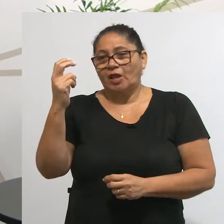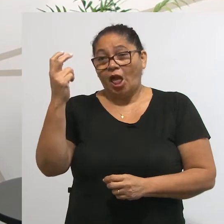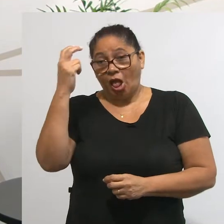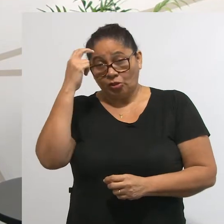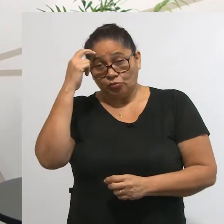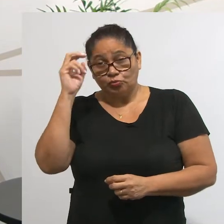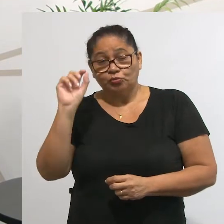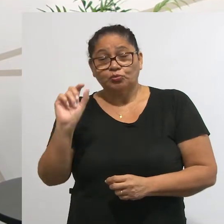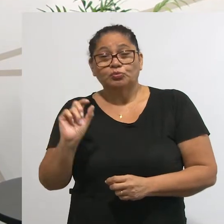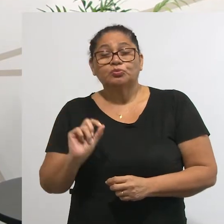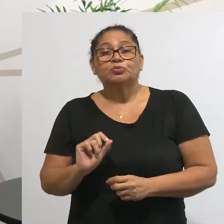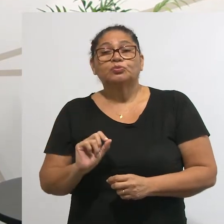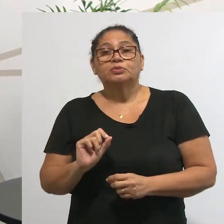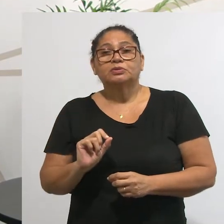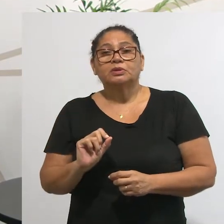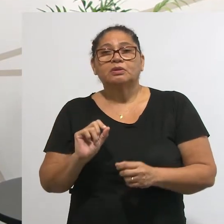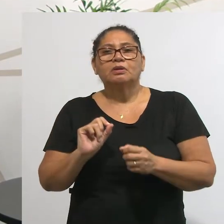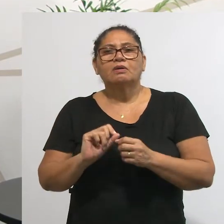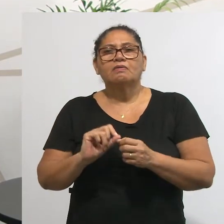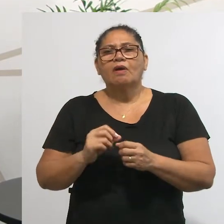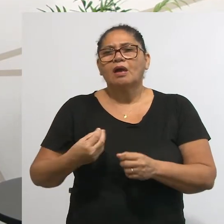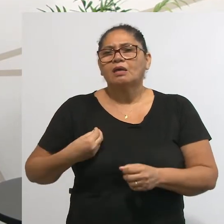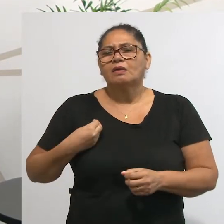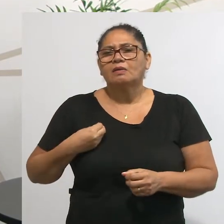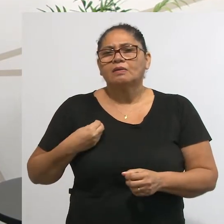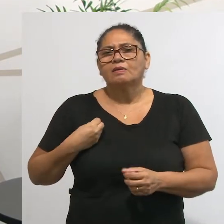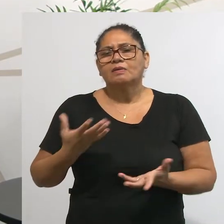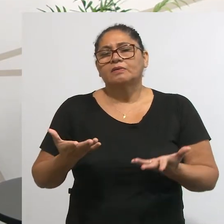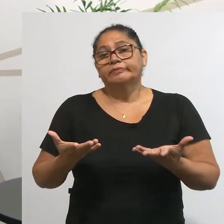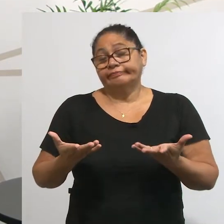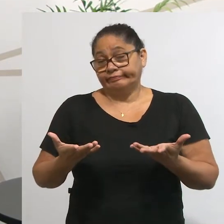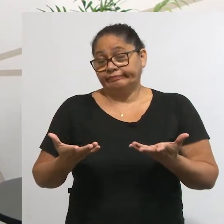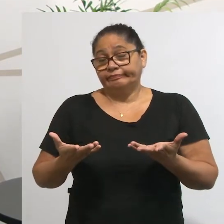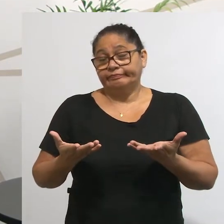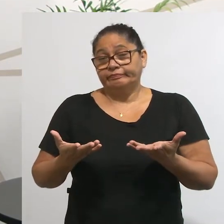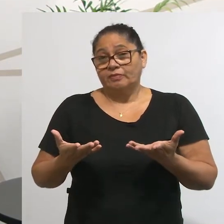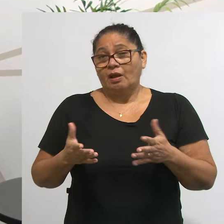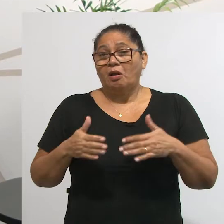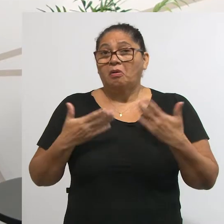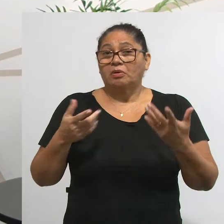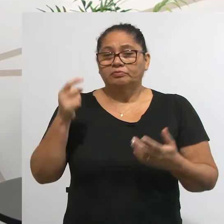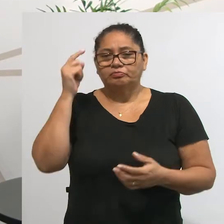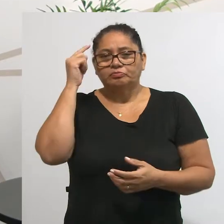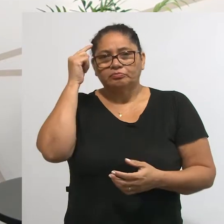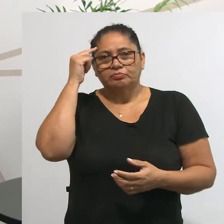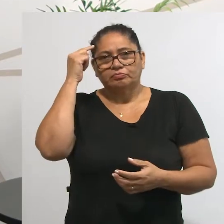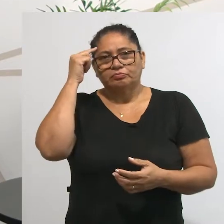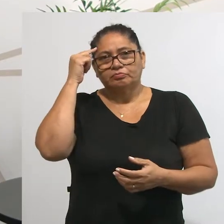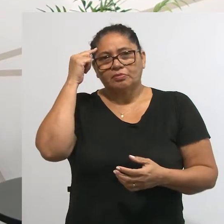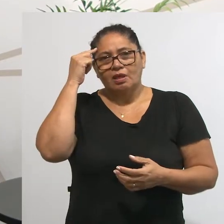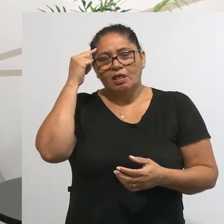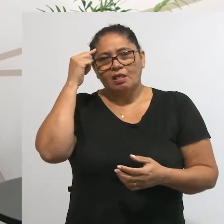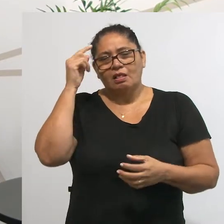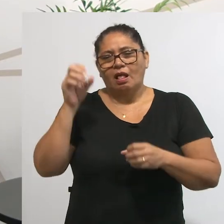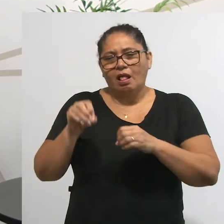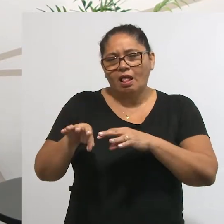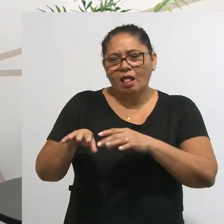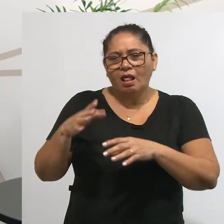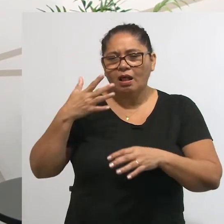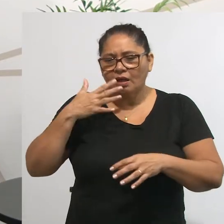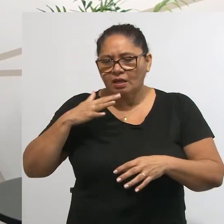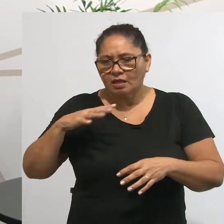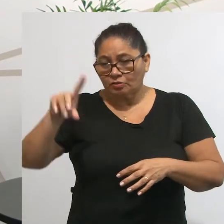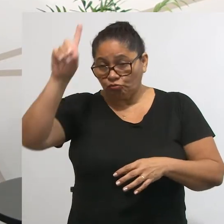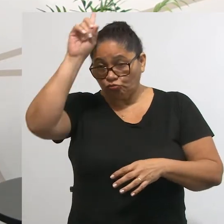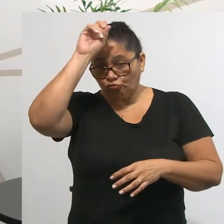E a cultura é aquilo que nos faz viver. Então, quando pensamos, né, na alfabetização de